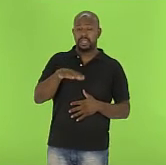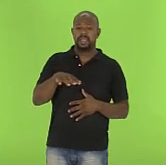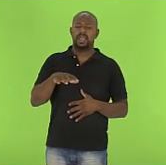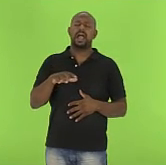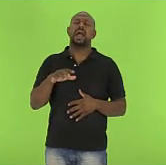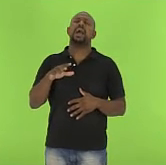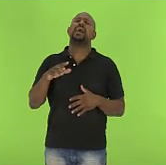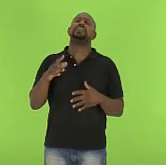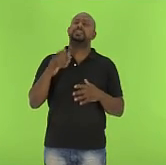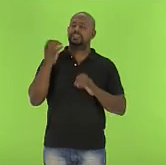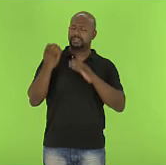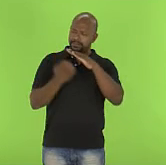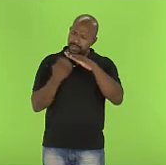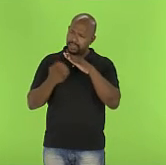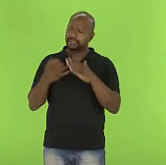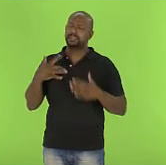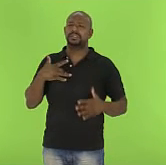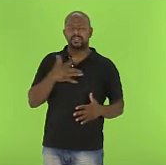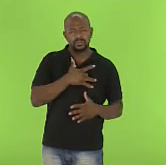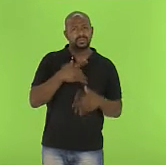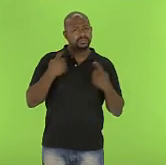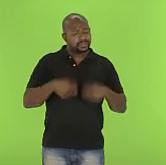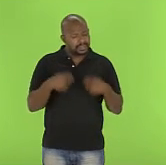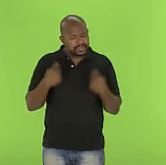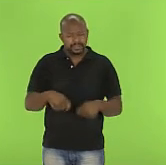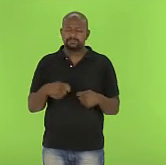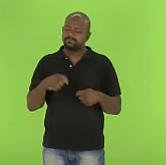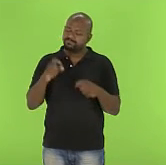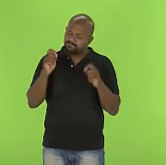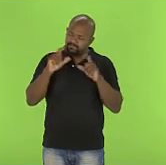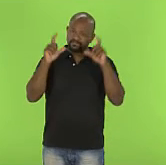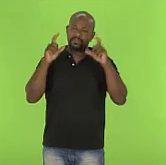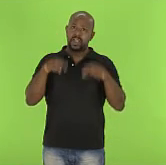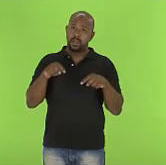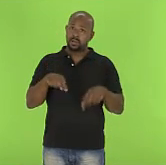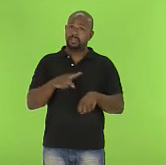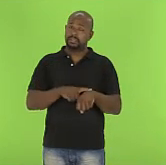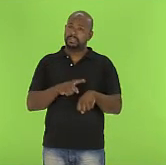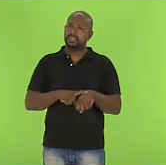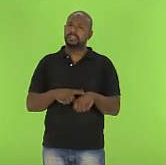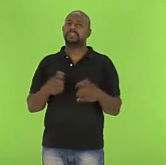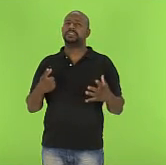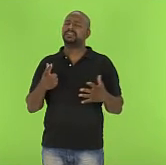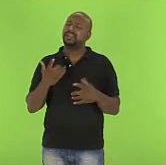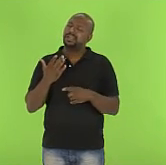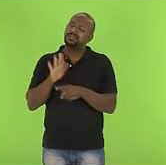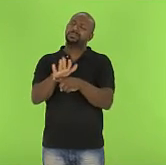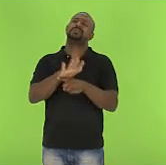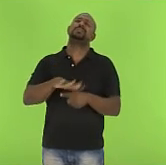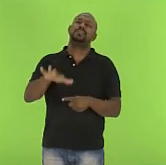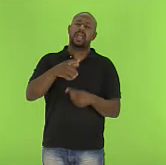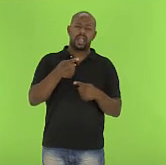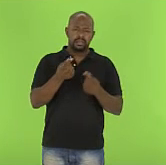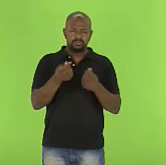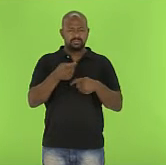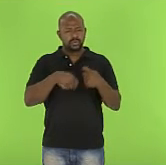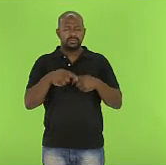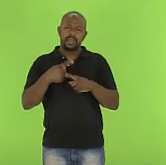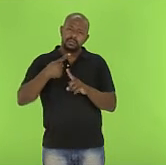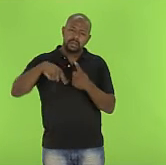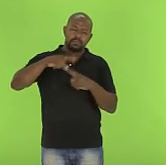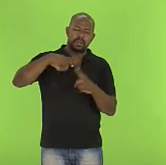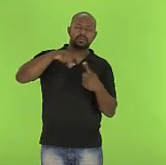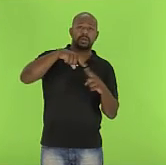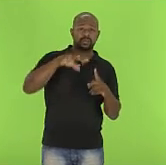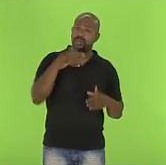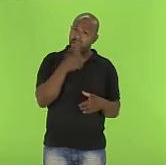claro, as empresas de saúde precisam abrir os olhos agora, nesse momento, e ajudar a economia a